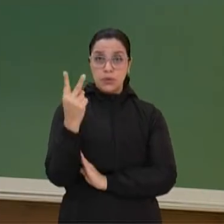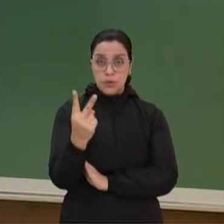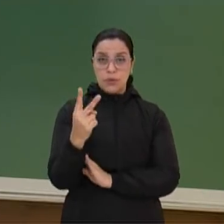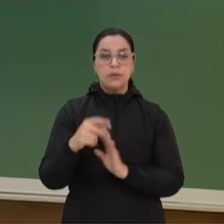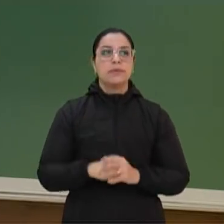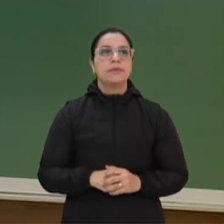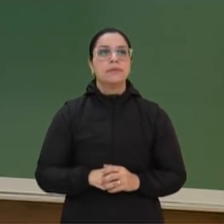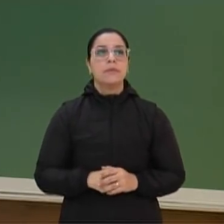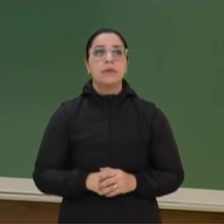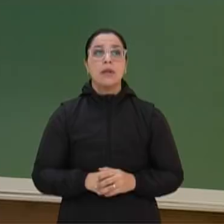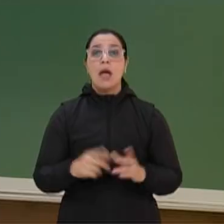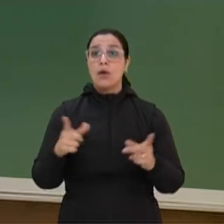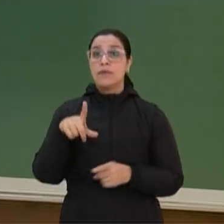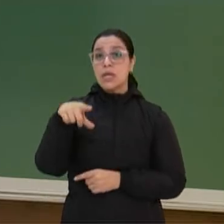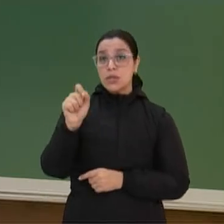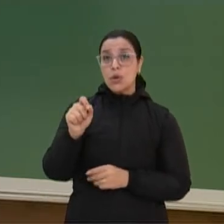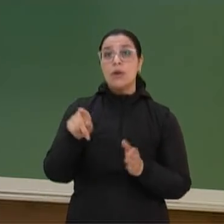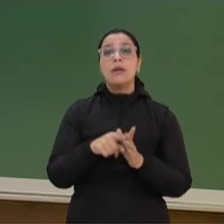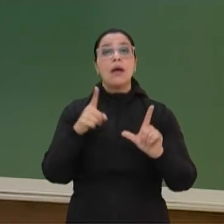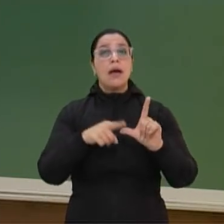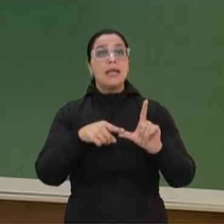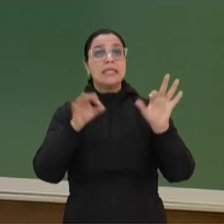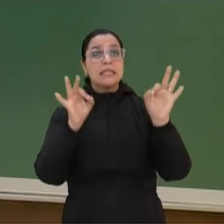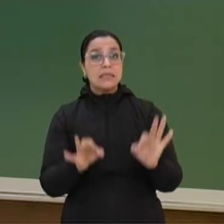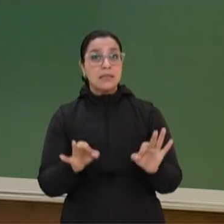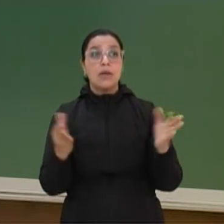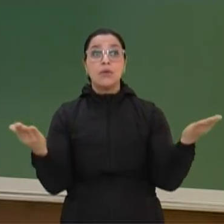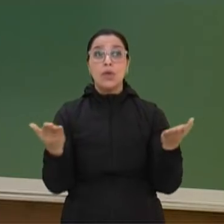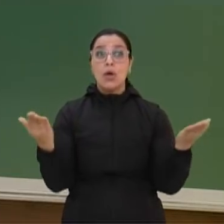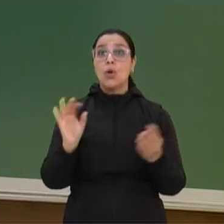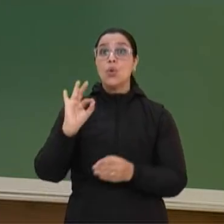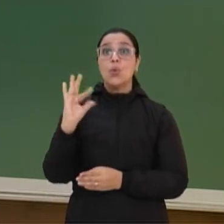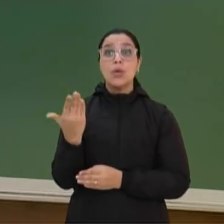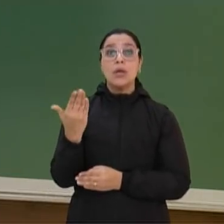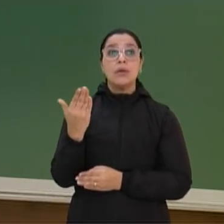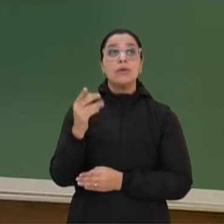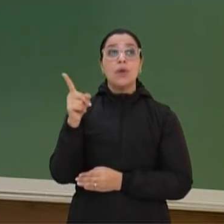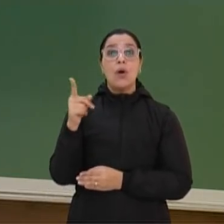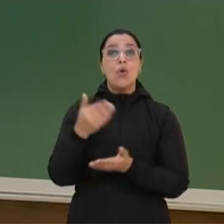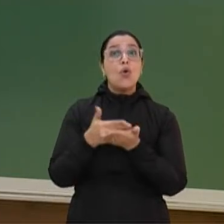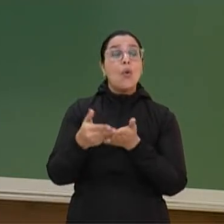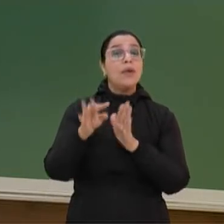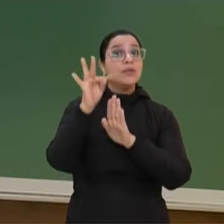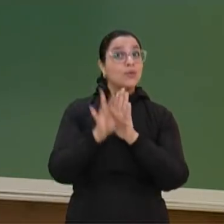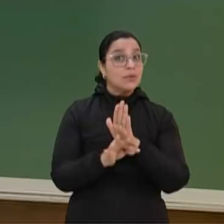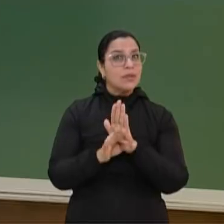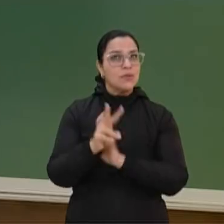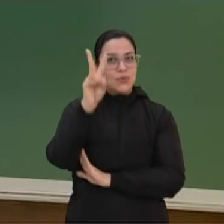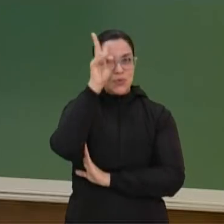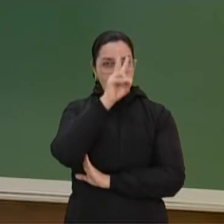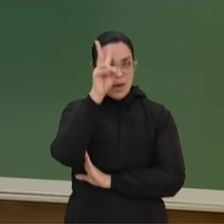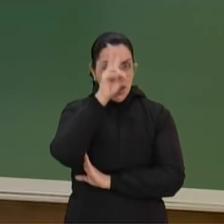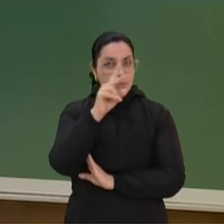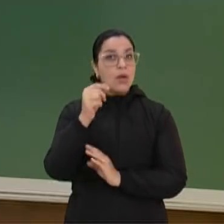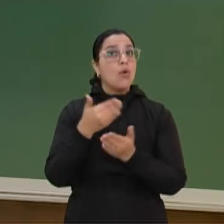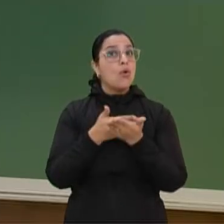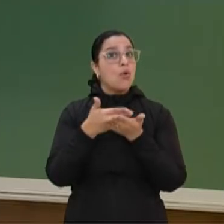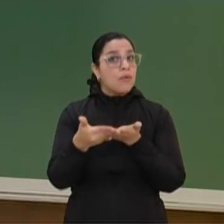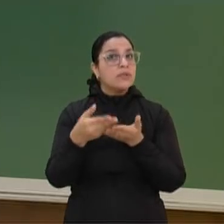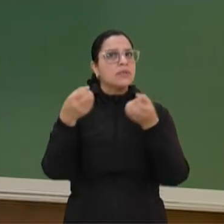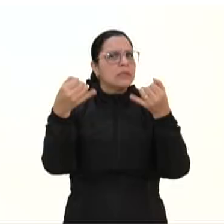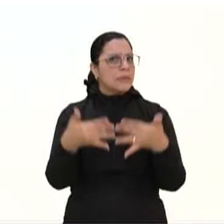literatura brasileira. E lá no início, quando eu falei, né, nas aulas anteriores, eu destaquei